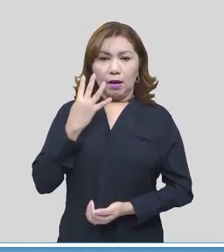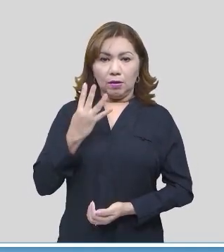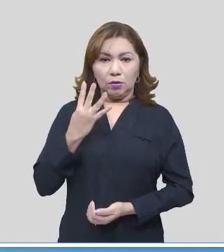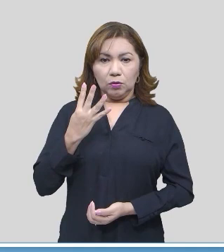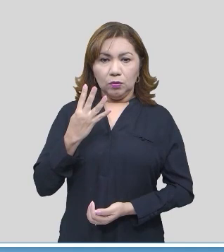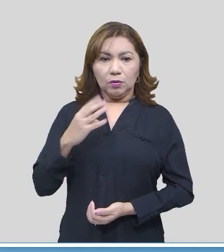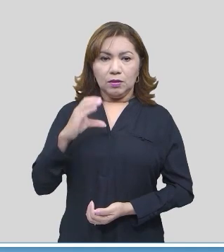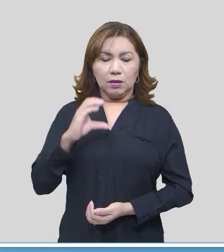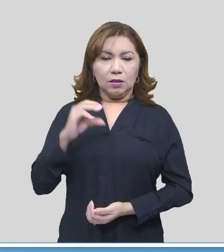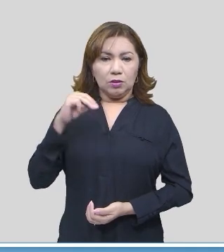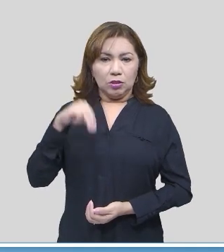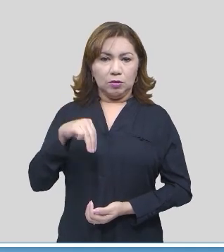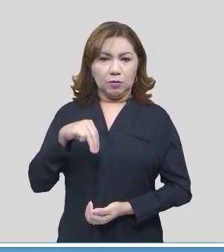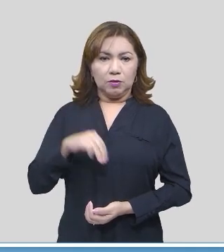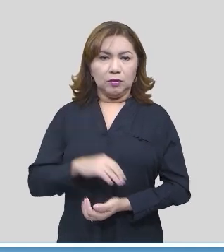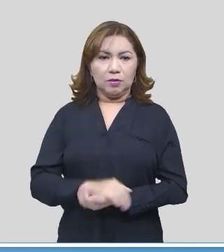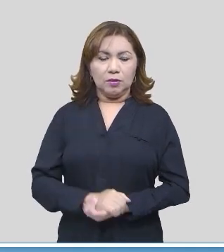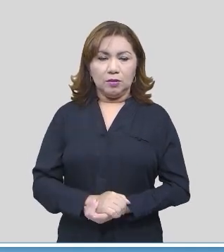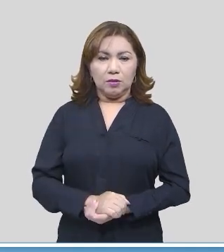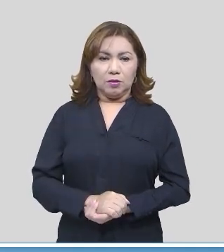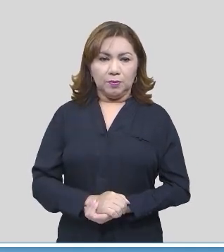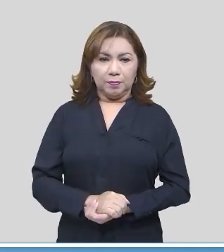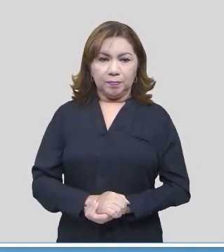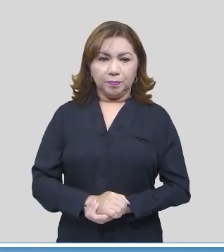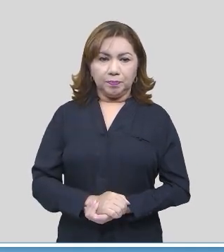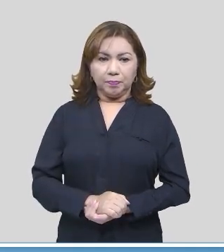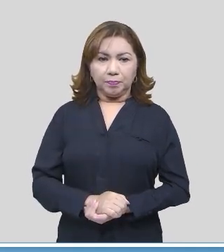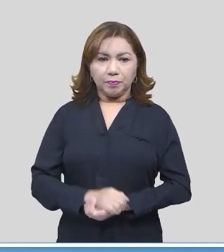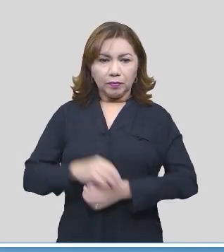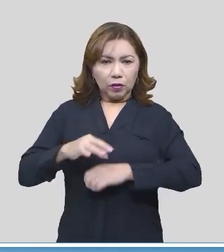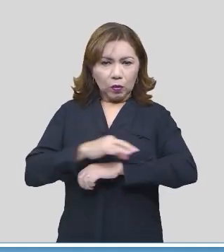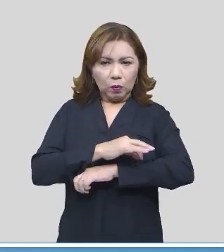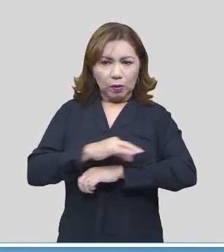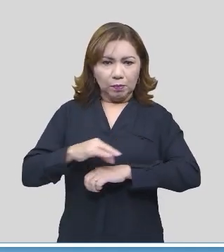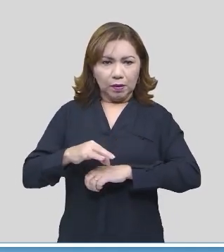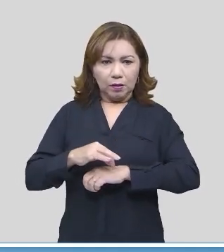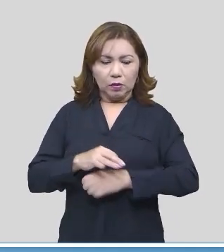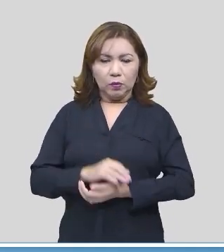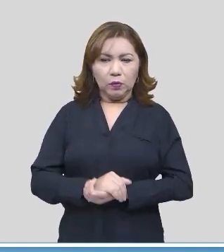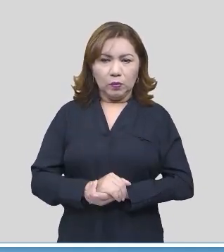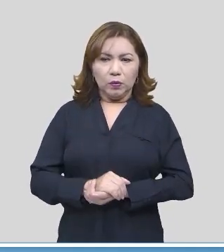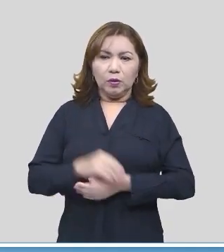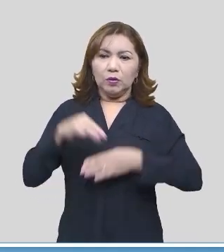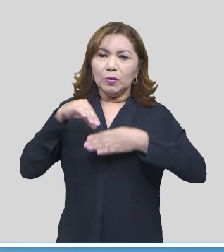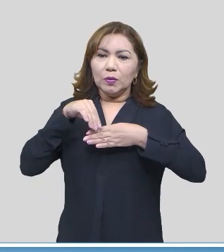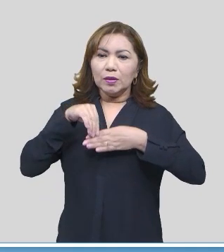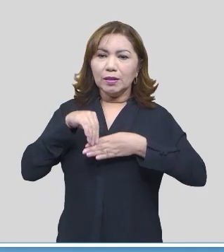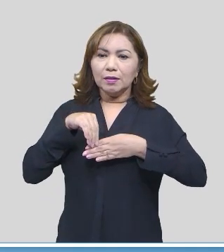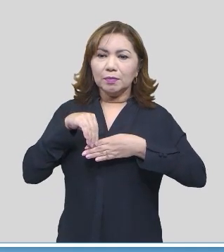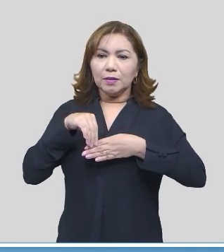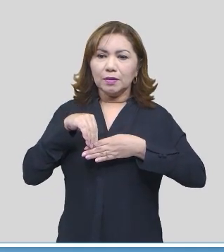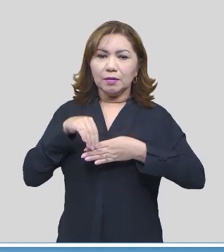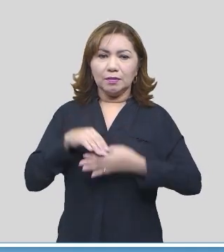4 centímetros. Comprimento do clipe,